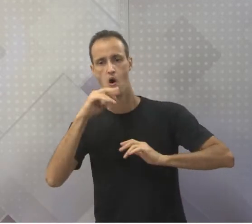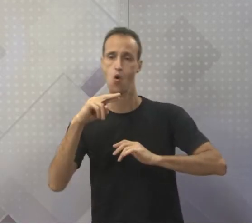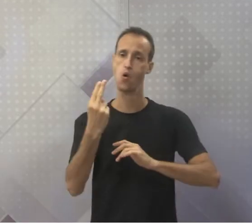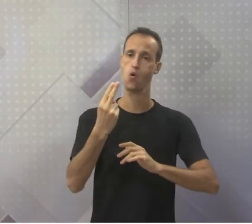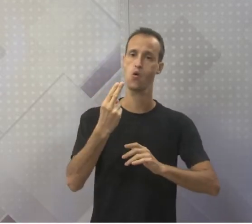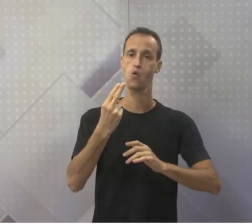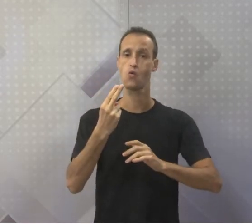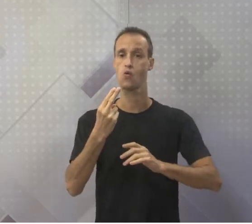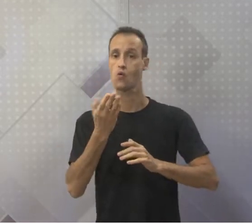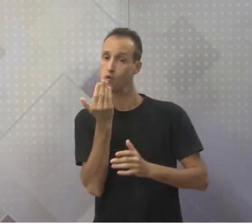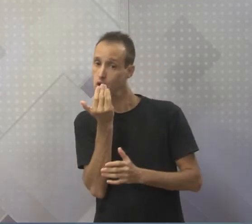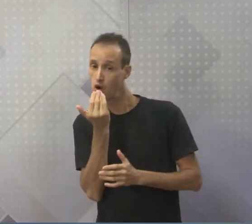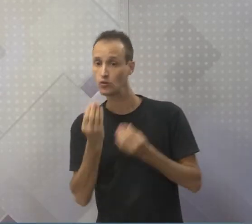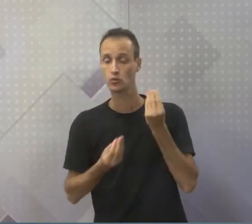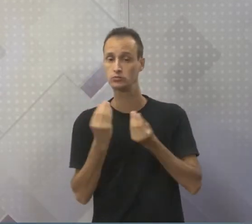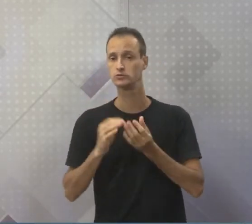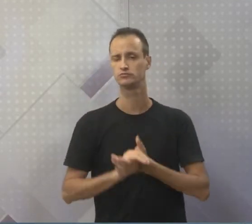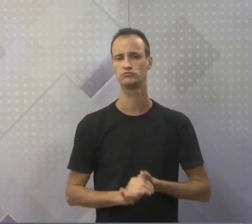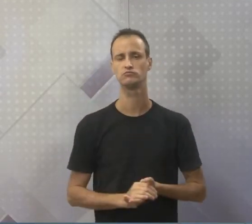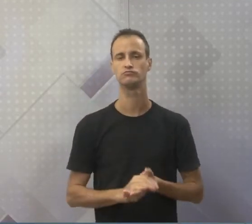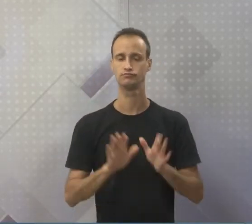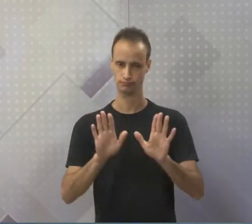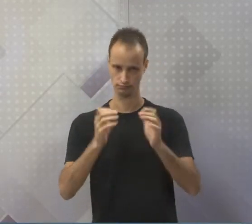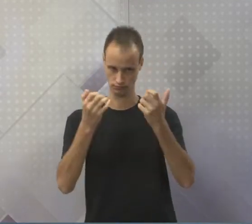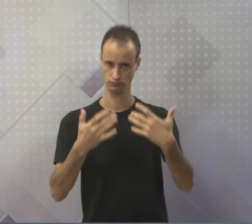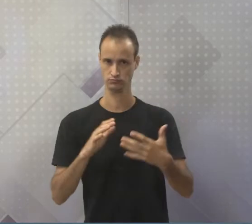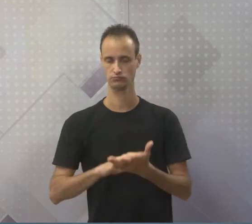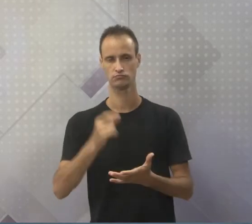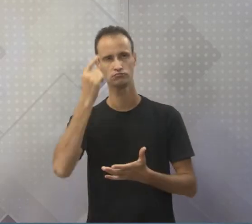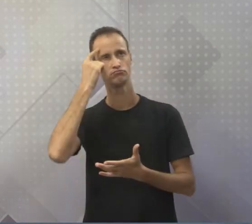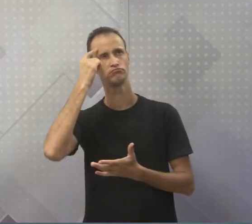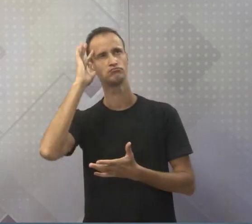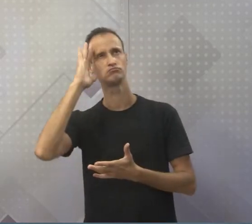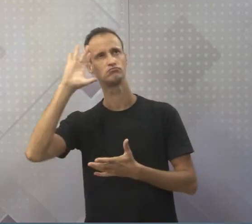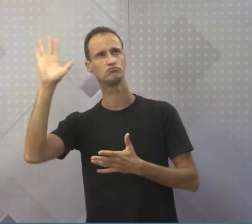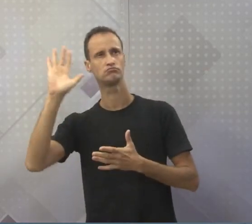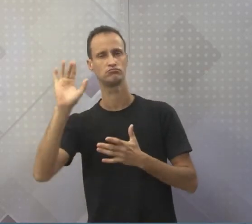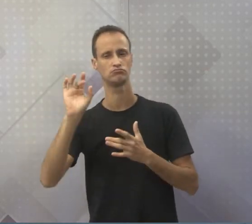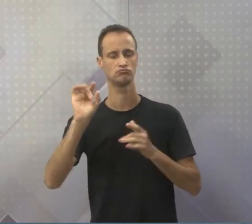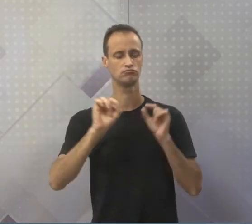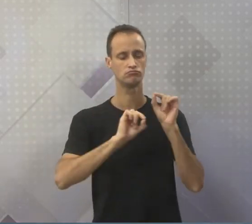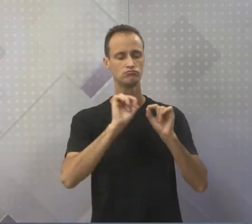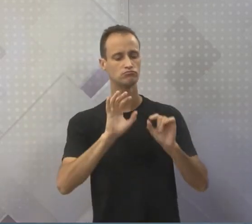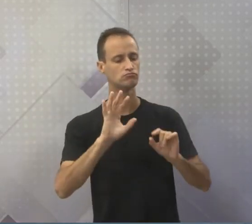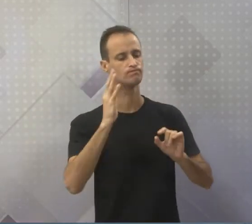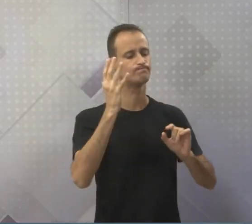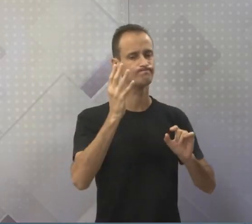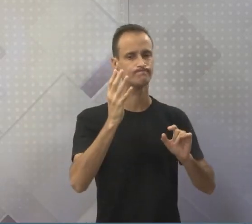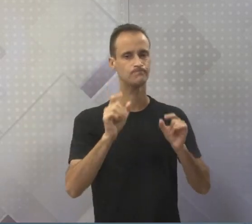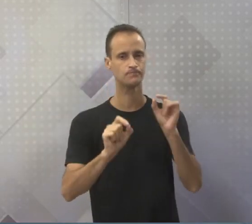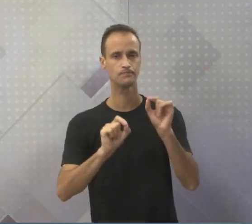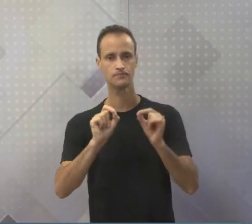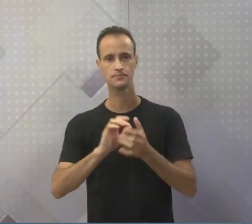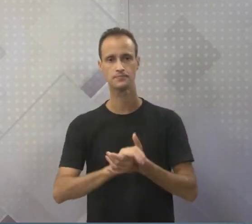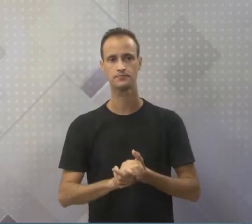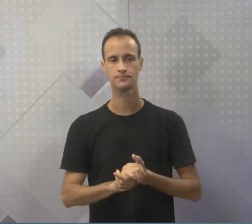Gente, vamos lá. Imagine uma cena que não é difícil de